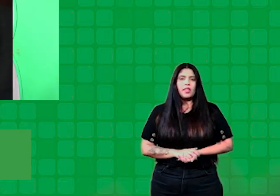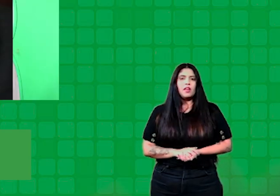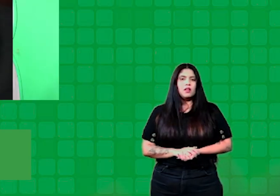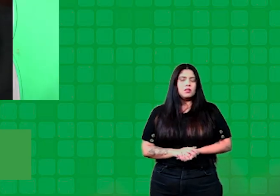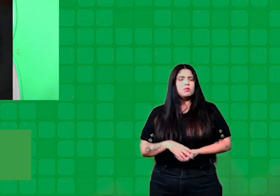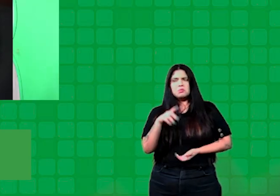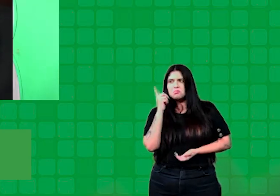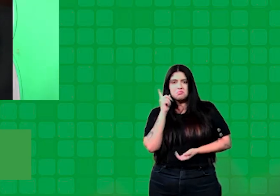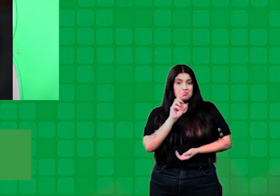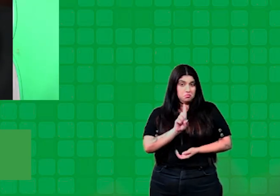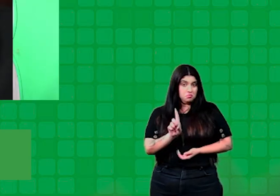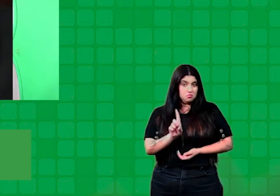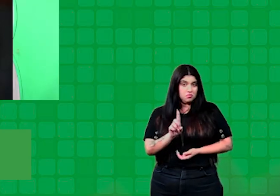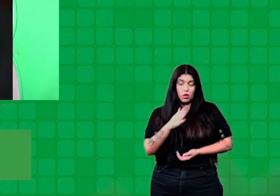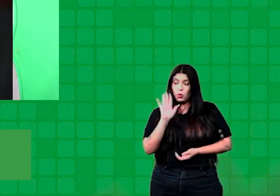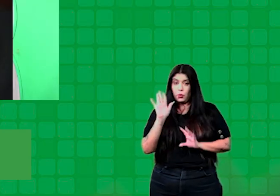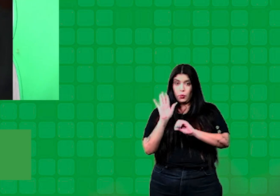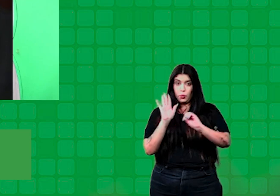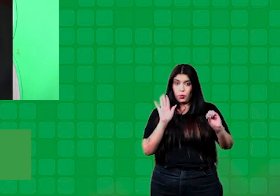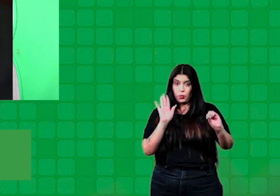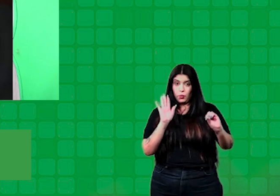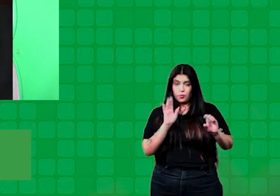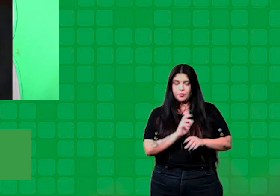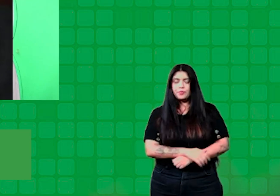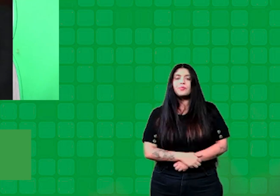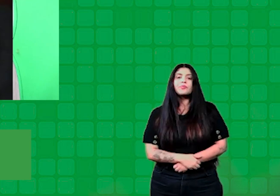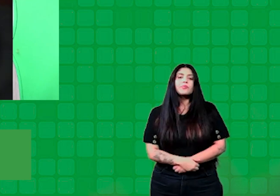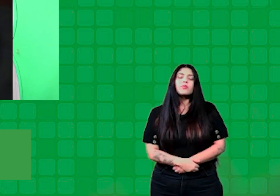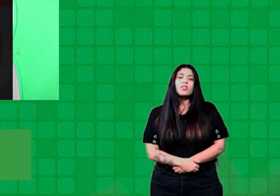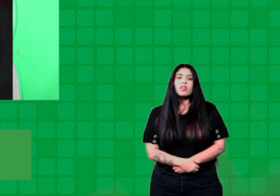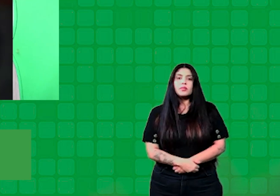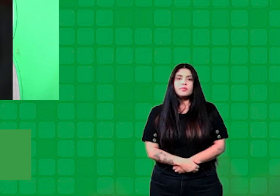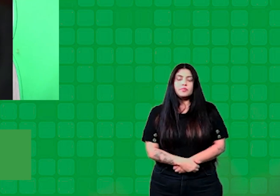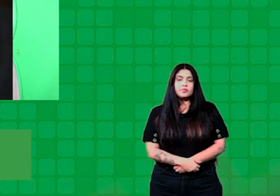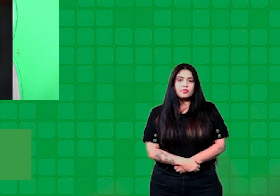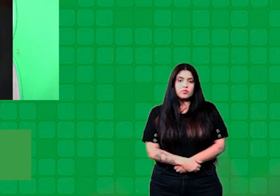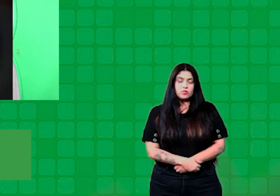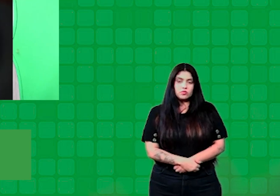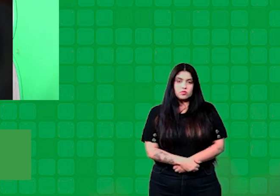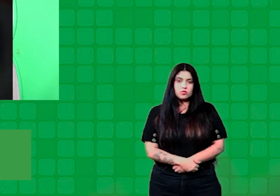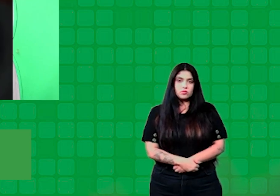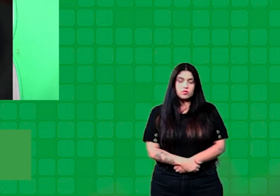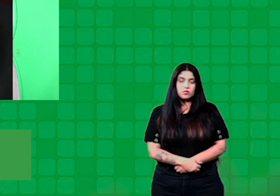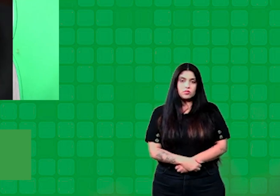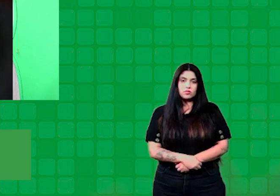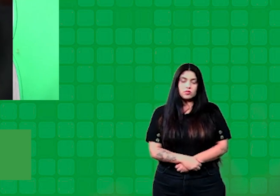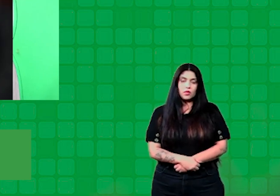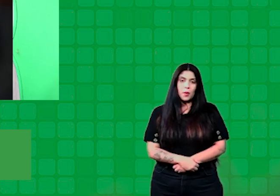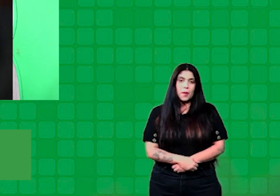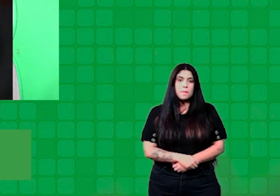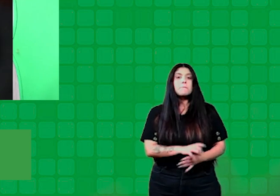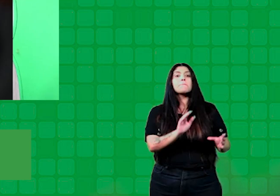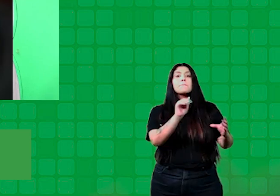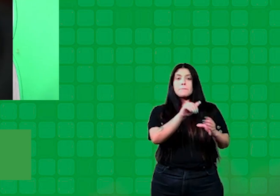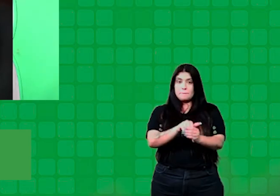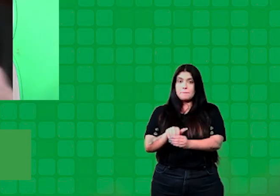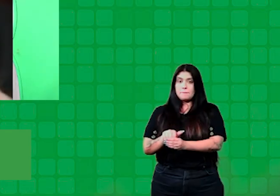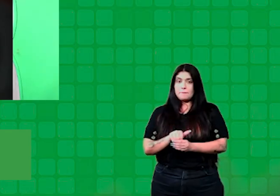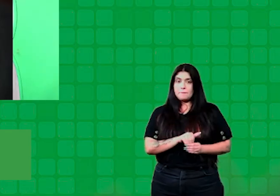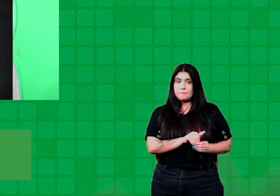Penso que não, nenhuma mãozinha levantada. Então, vou colocar aqui em votação para a